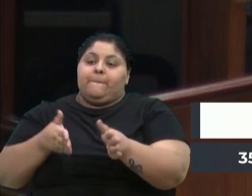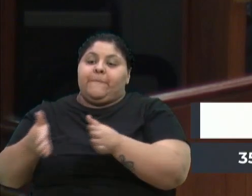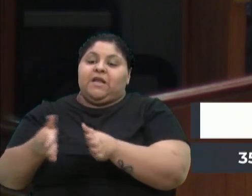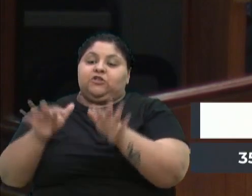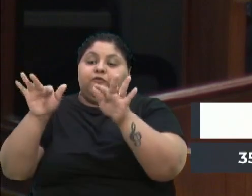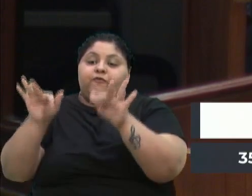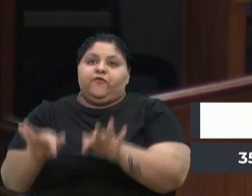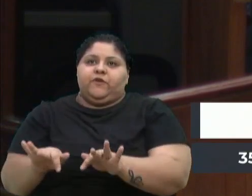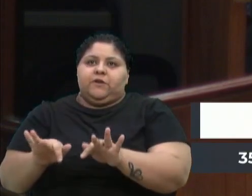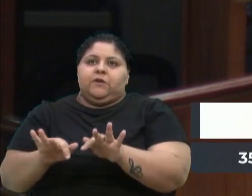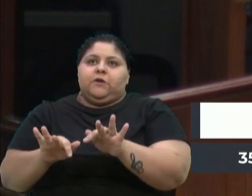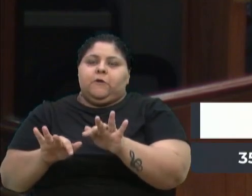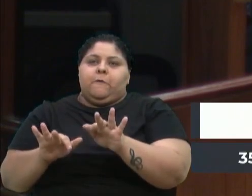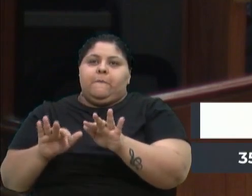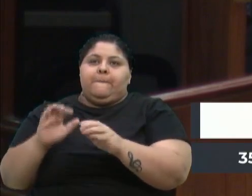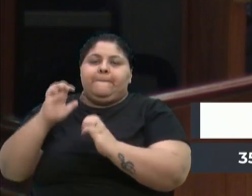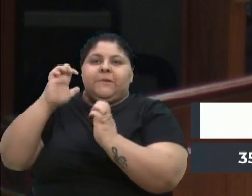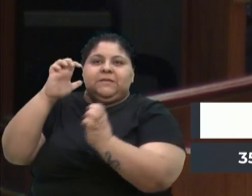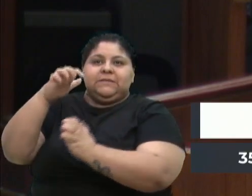para essa empresa